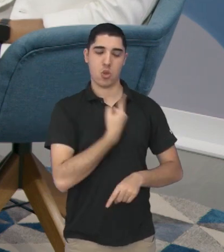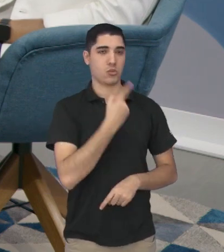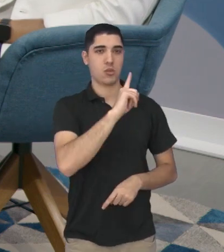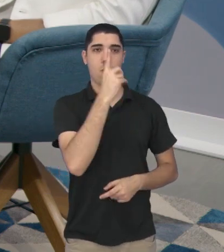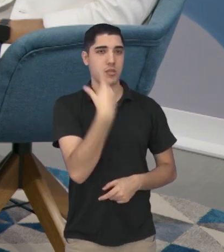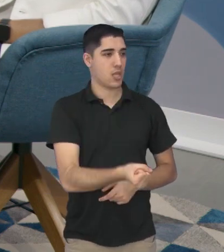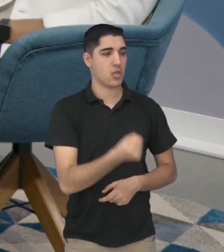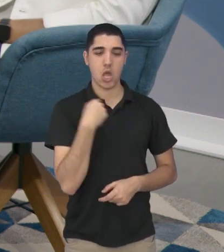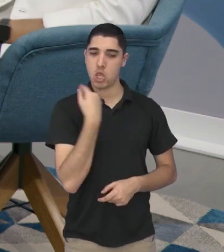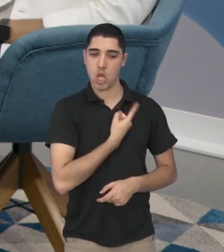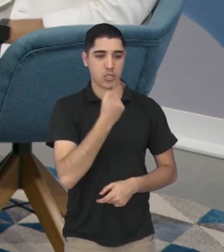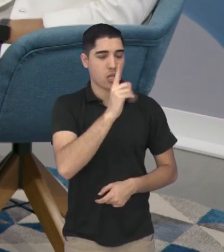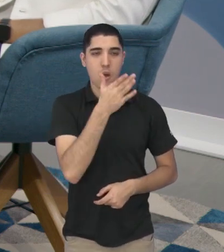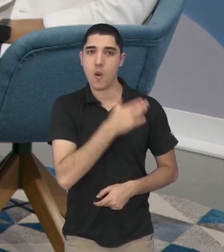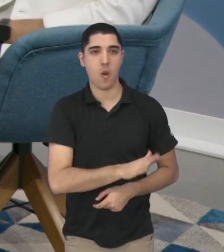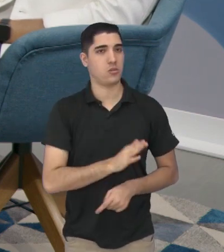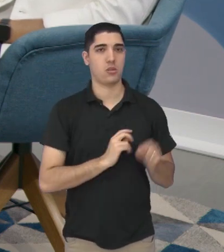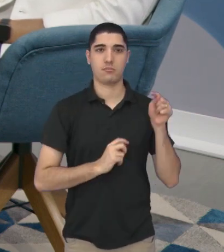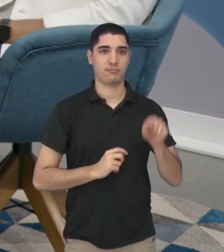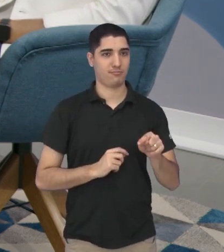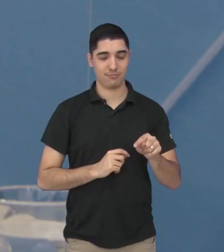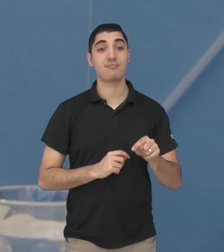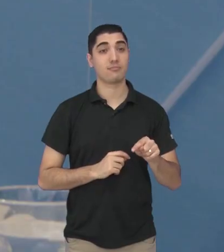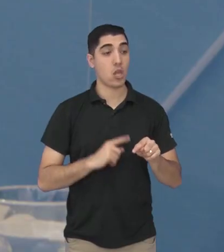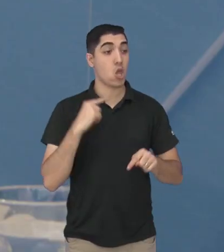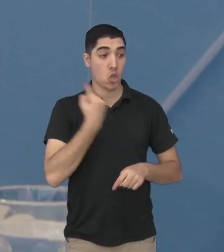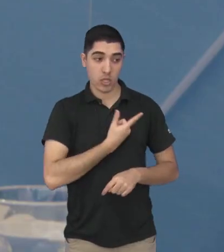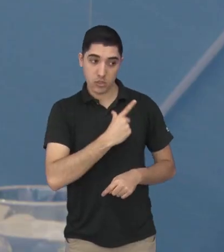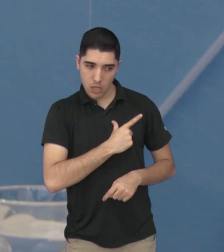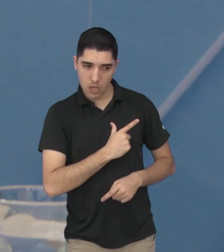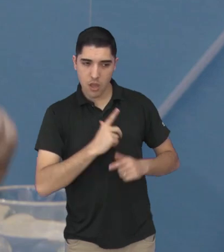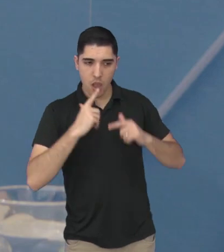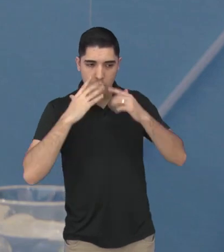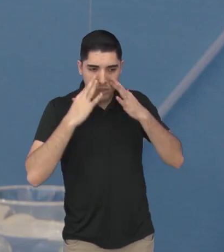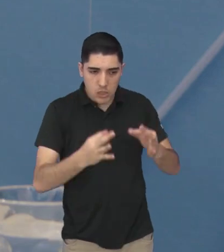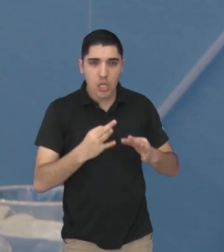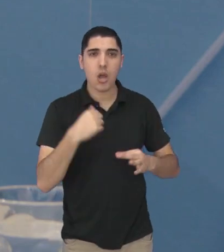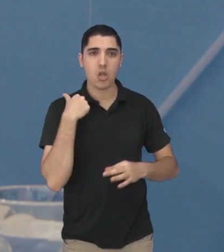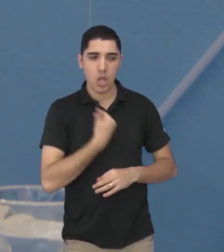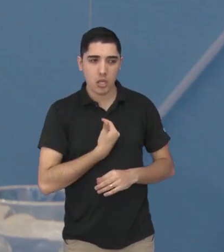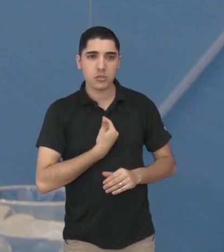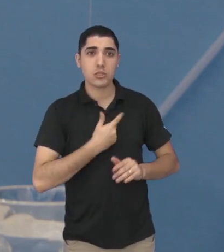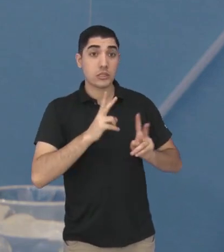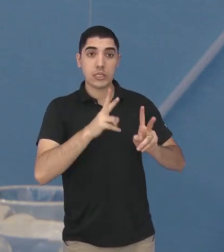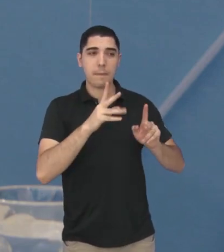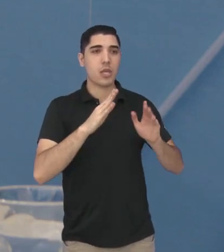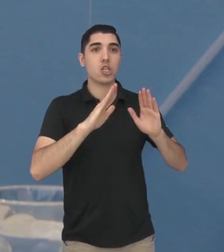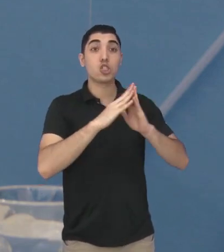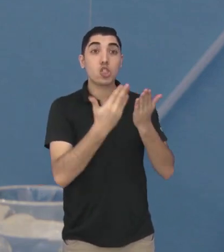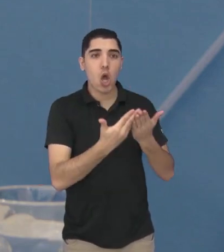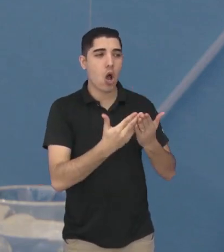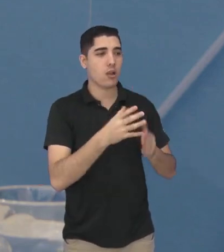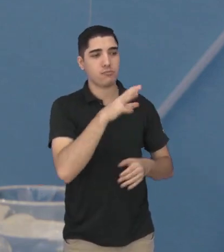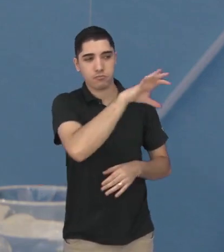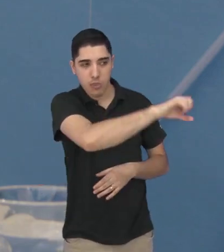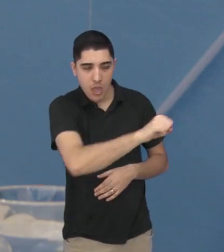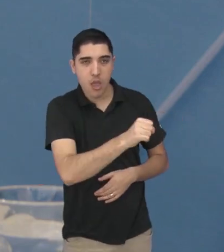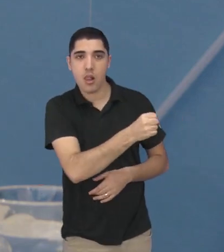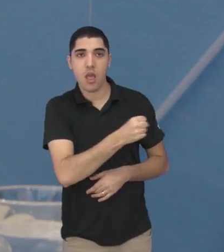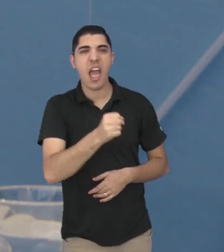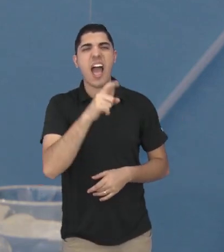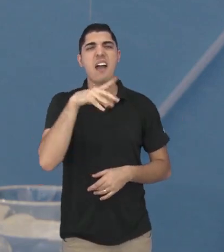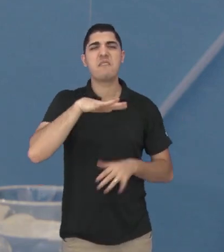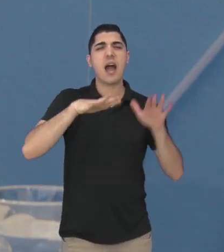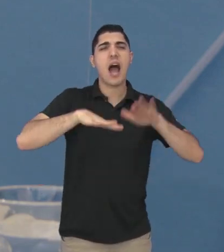isso, aqui a gente não gosta disso, né? Então, a gente está de olho, a gente está prestando atenção, buscar na porta da escola. São coisas que parecem que é